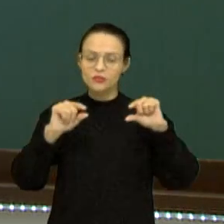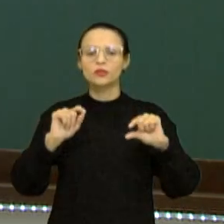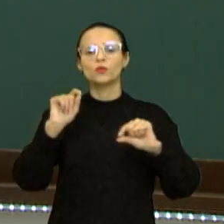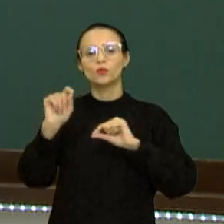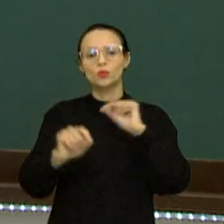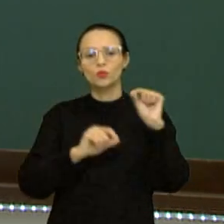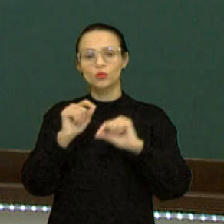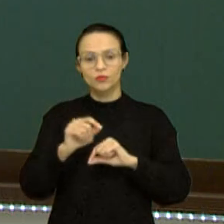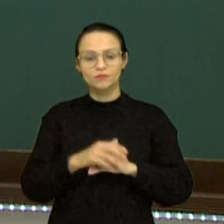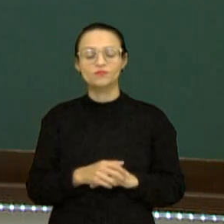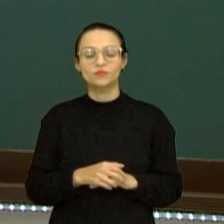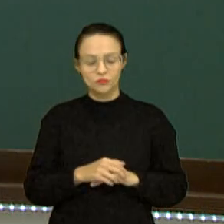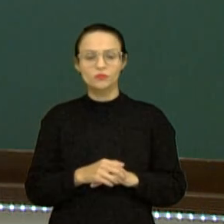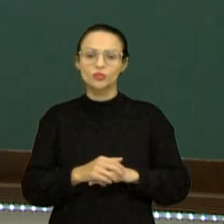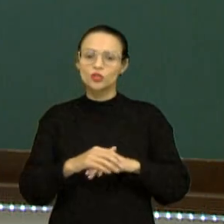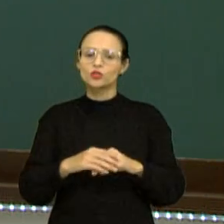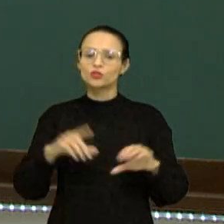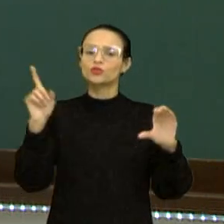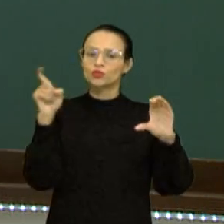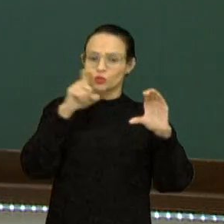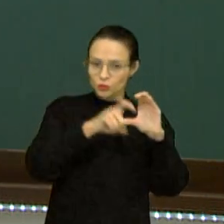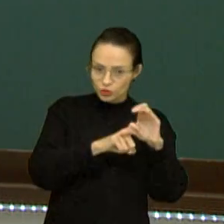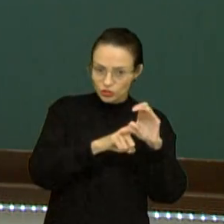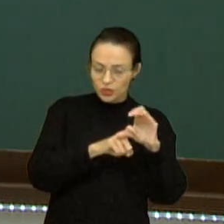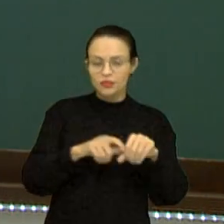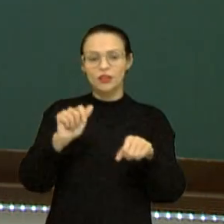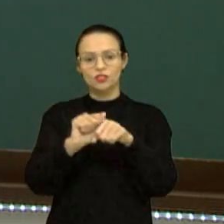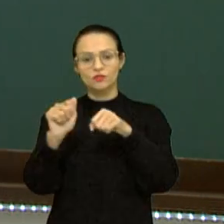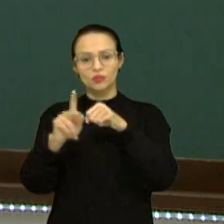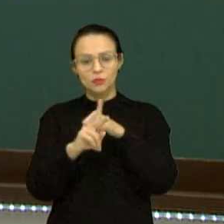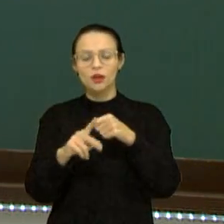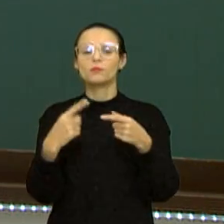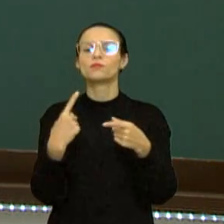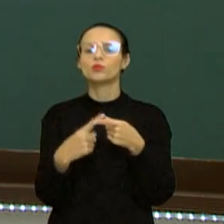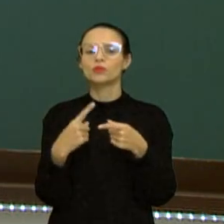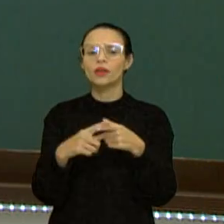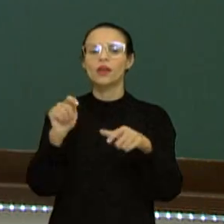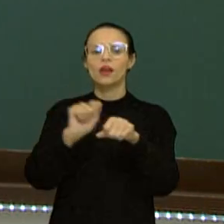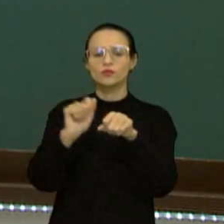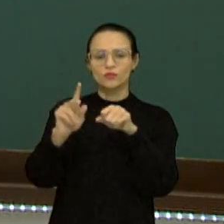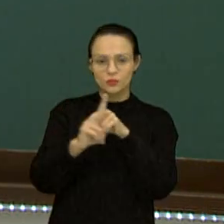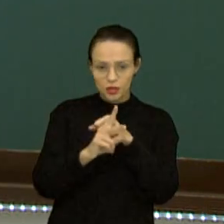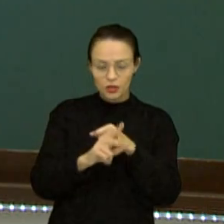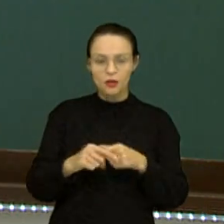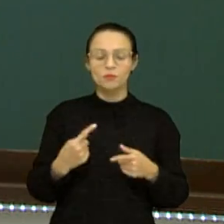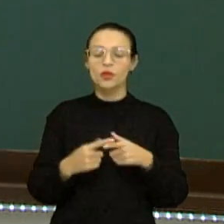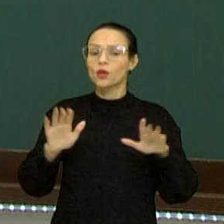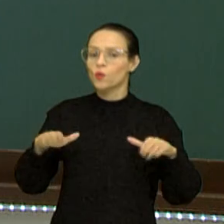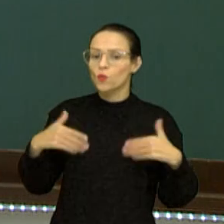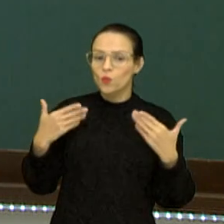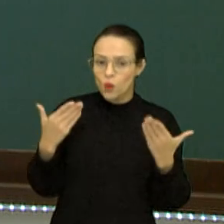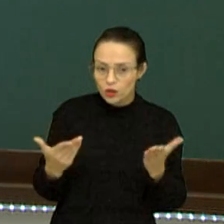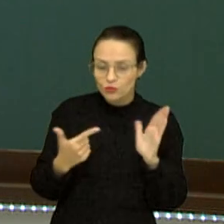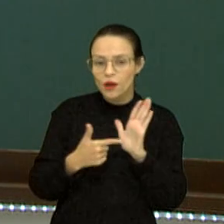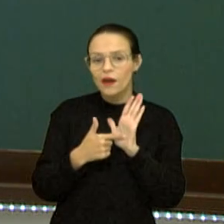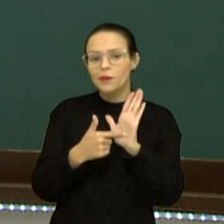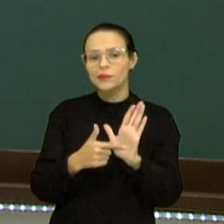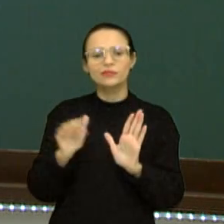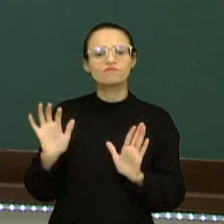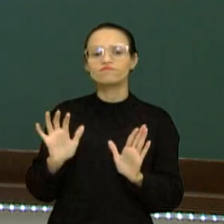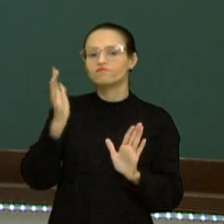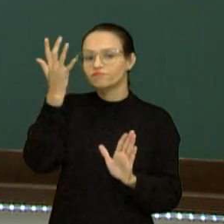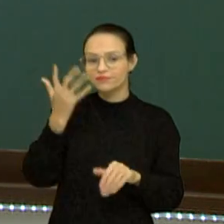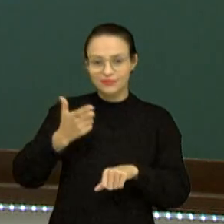orações, sim, subordinadas. E adverbiais. Por que adverbiais? Porque o quando apresenta uma circunstância